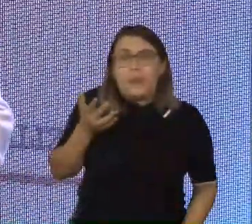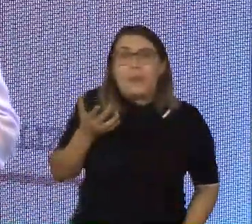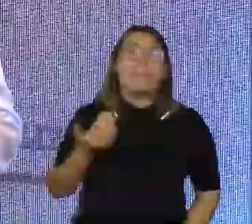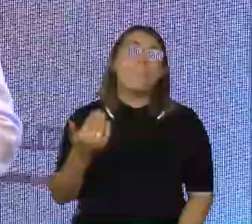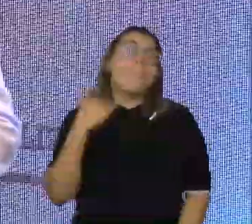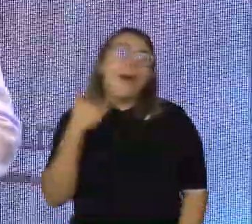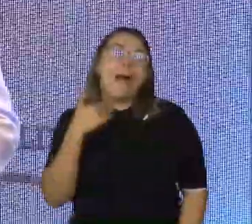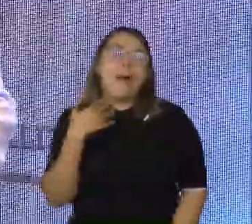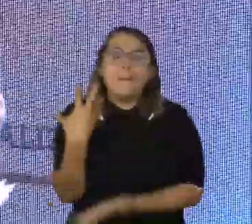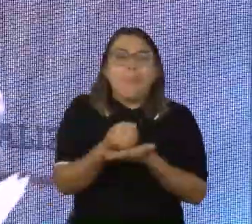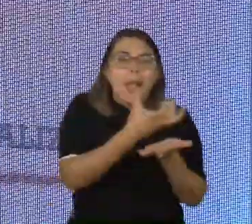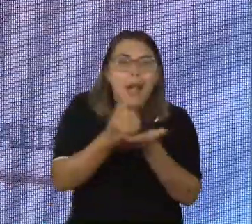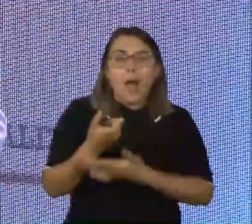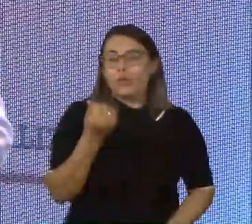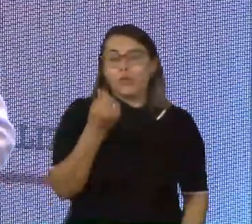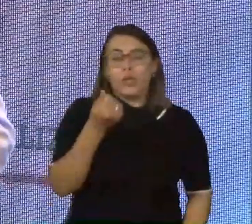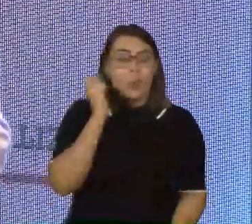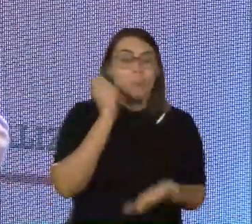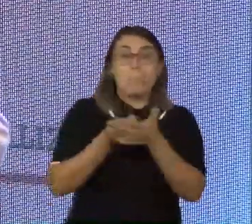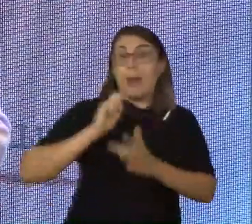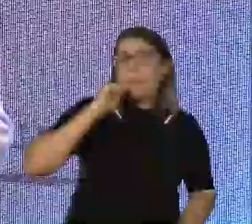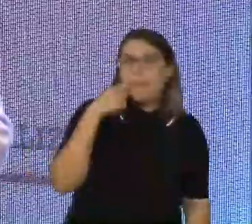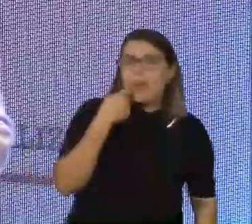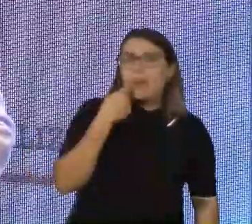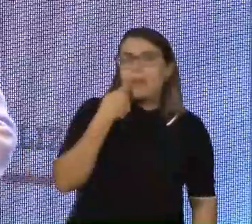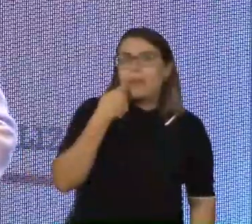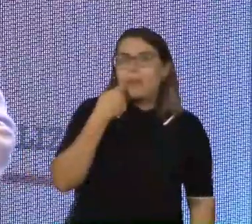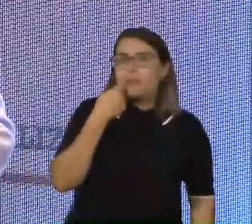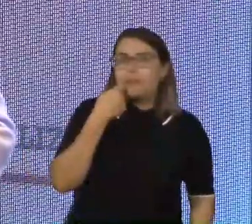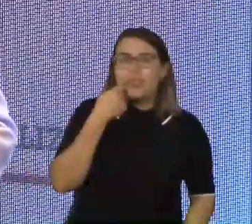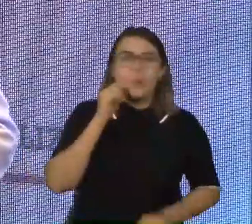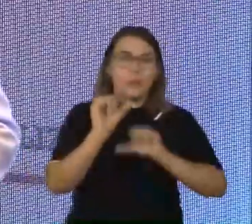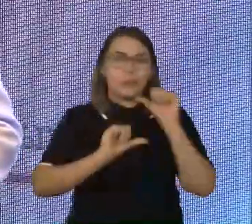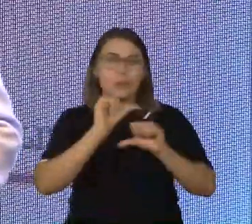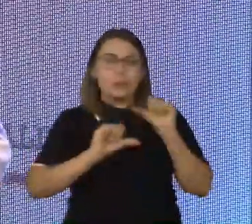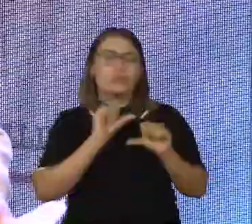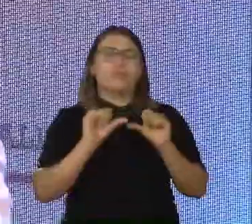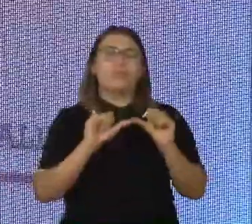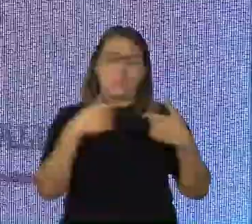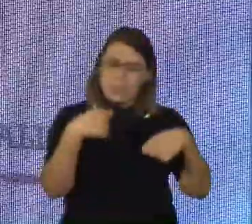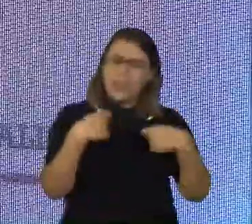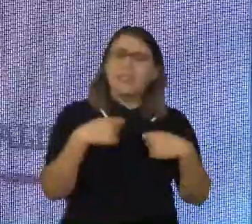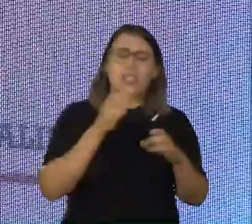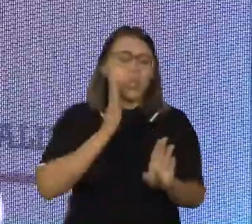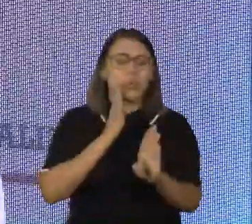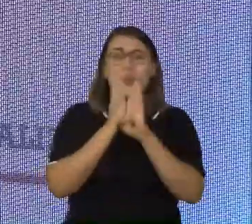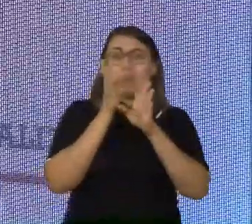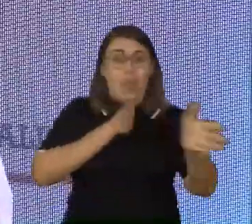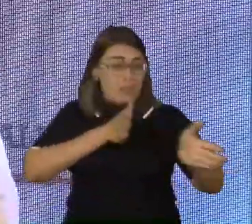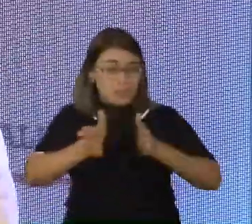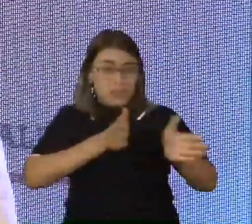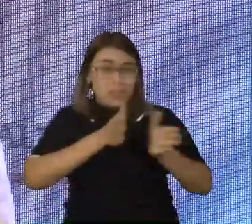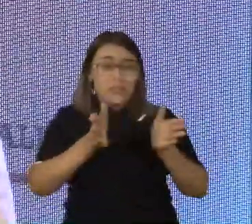no banco ou comprar um pão no balcão da padaria é uma prova de fogo. Assim como encontrar acessibilidade